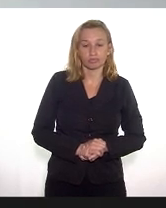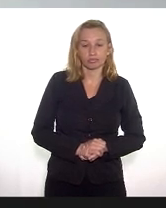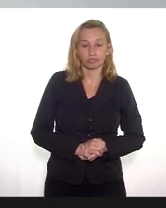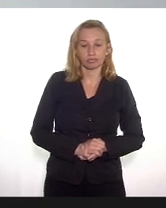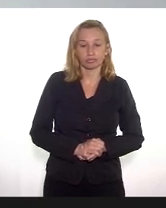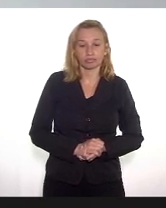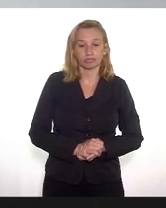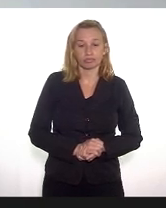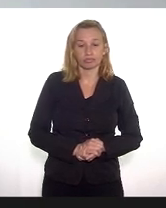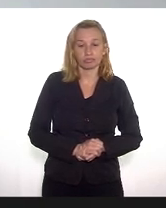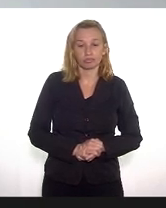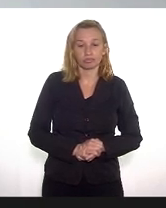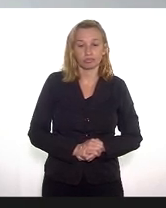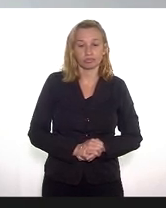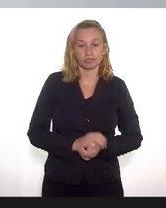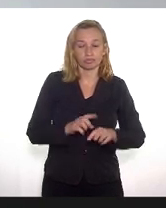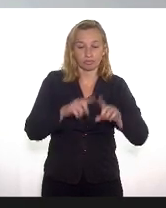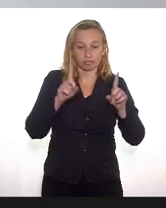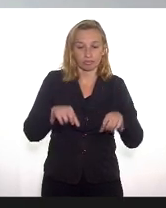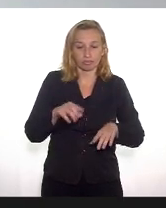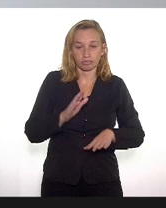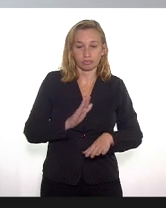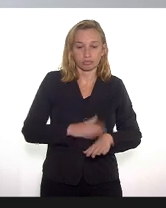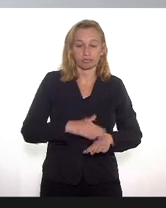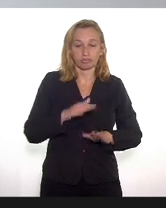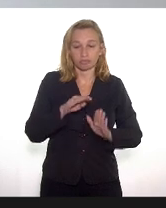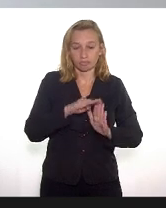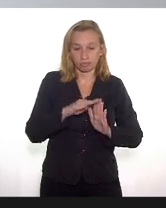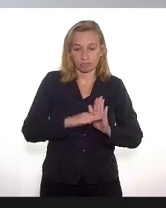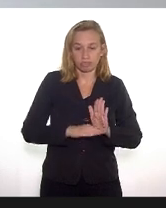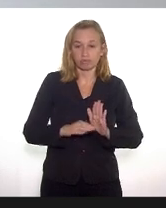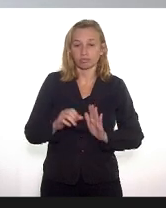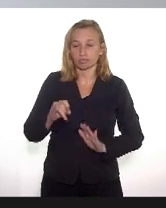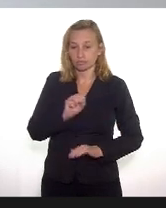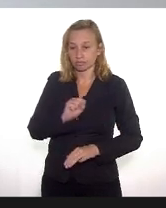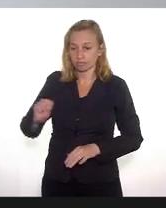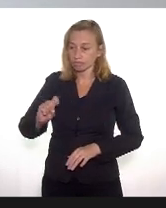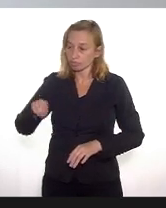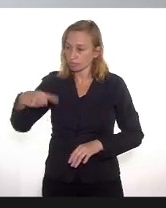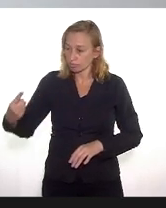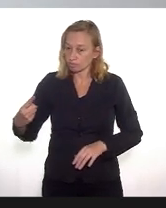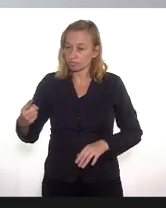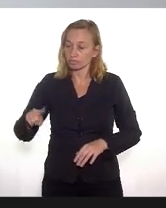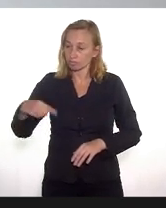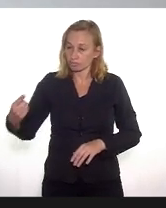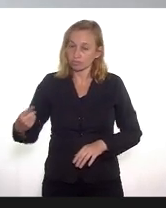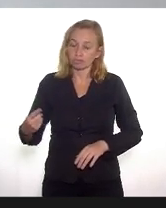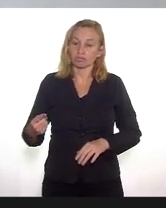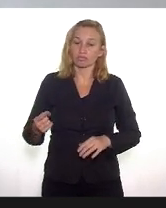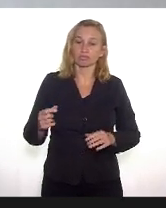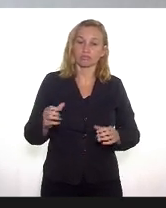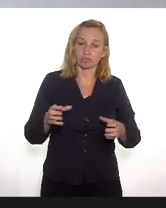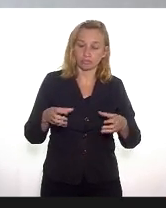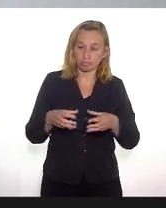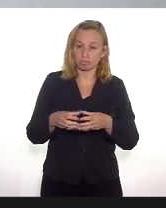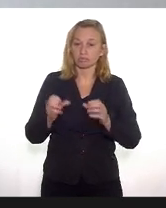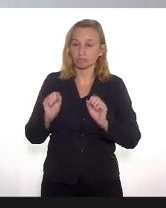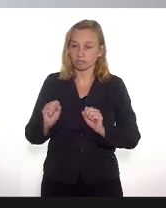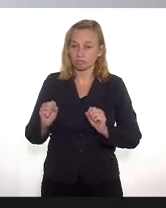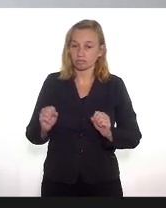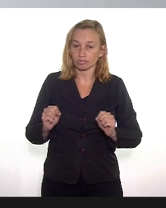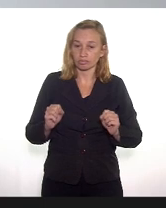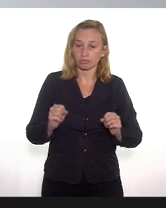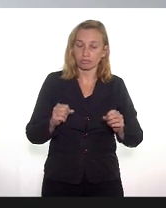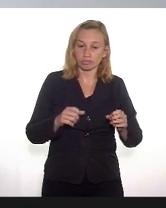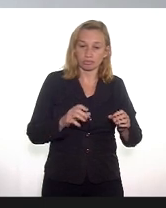Mas, de qualquer forma, a questão dos servidores é uma agenda e a dos tutores e dos demais bolsistas é outra que a gente pode tratar em separado, porque